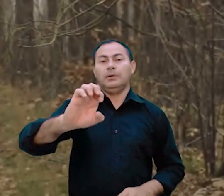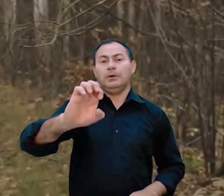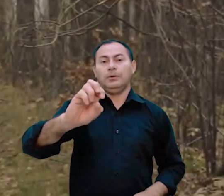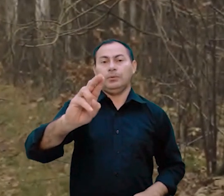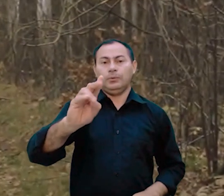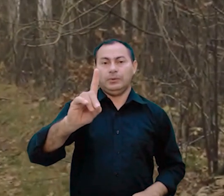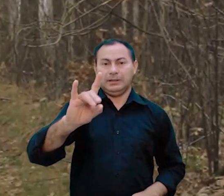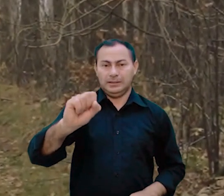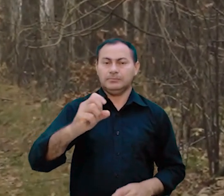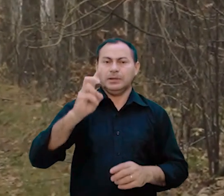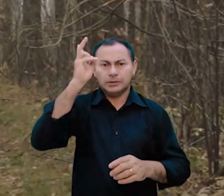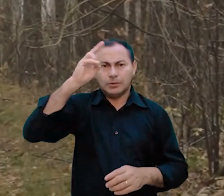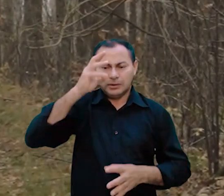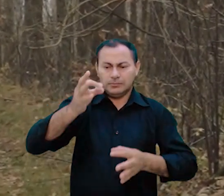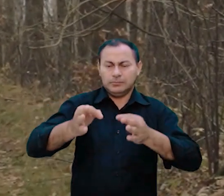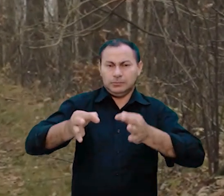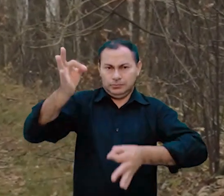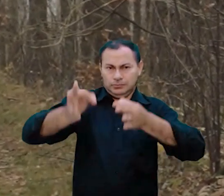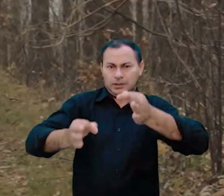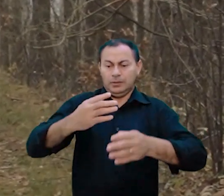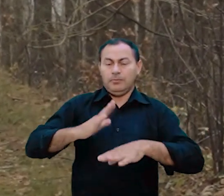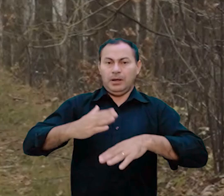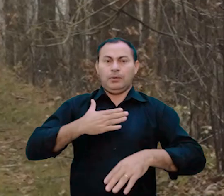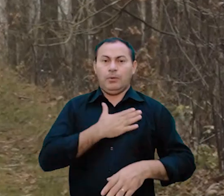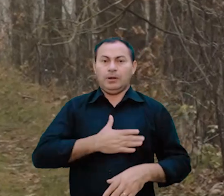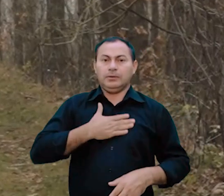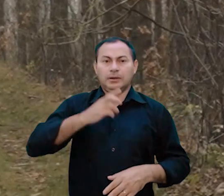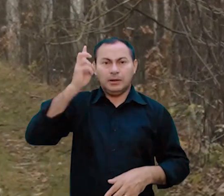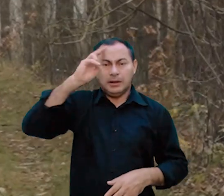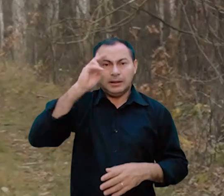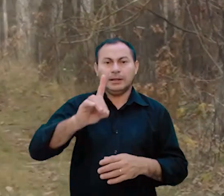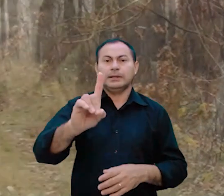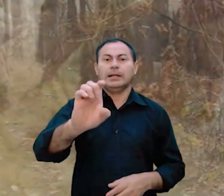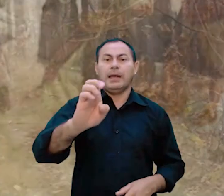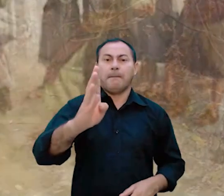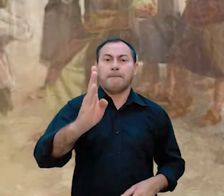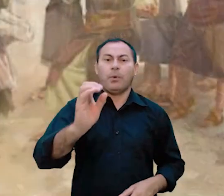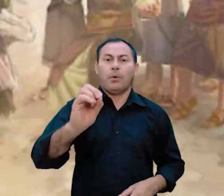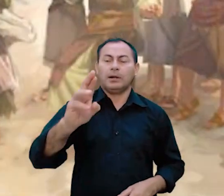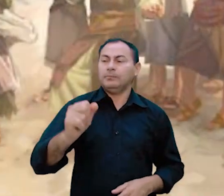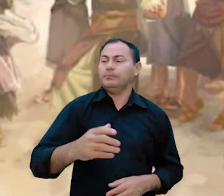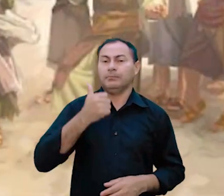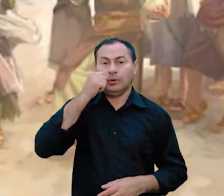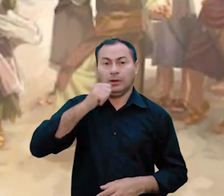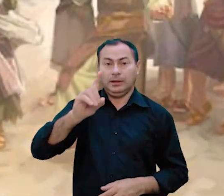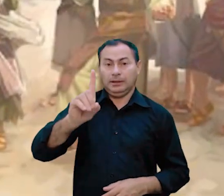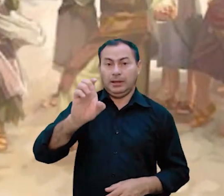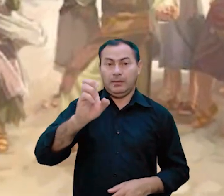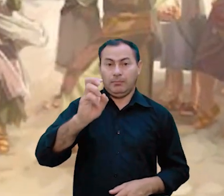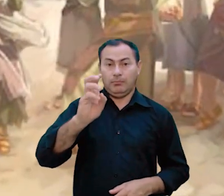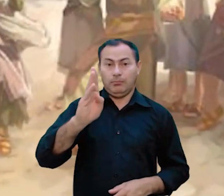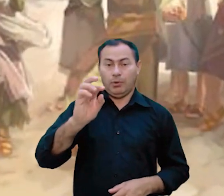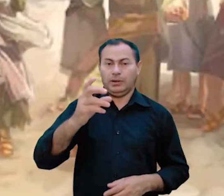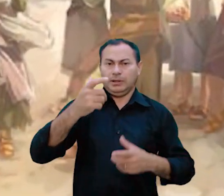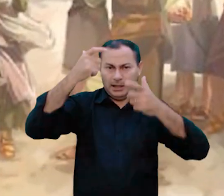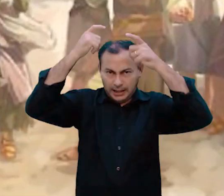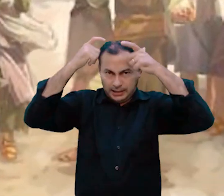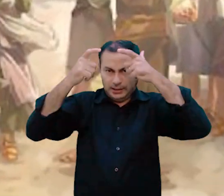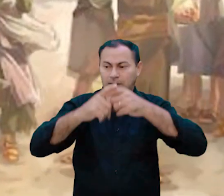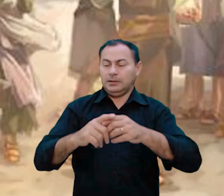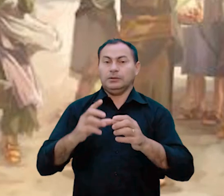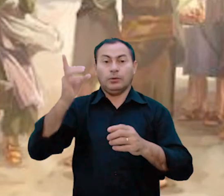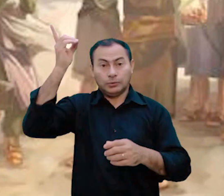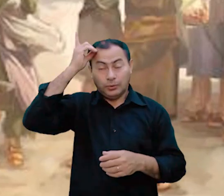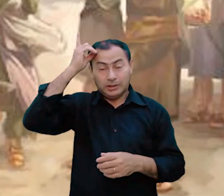Eude. Uma das histórias desses juízes que eu mais gosto é a história de Débora. Débora tinha um dom espiritual